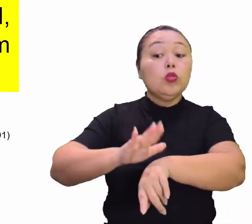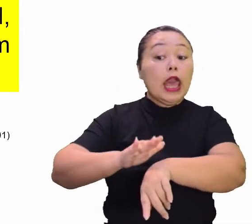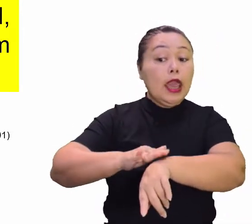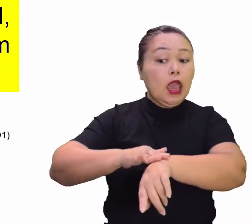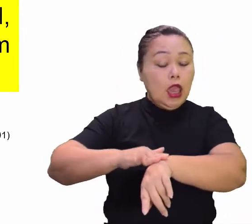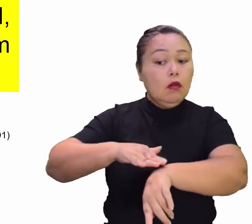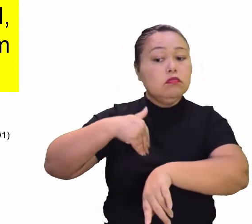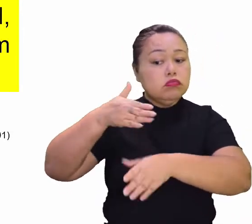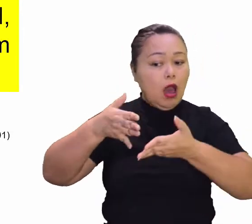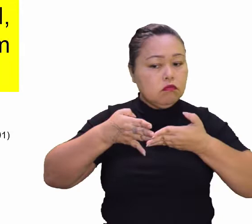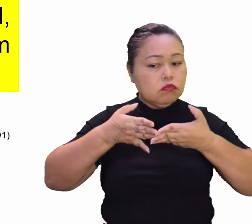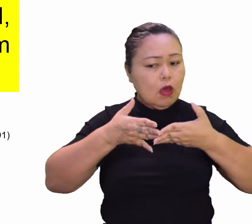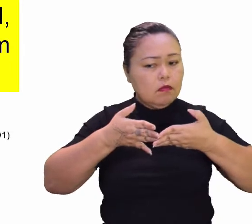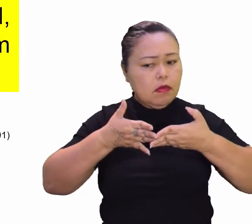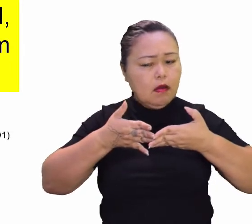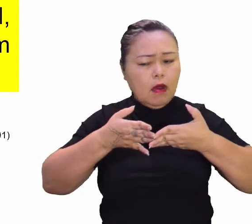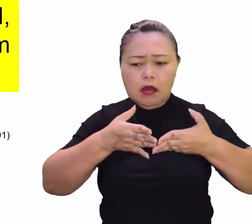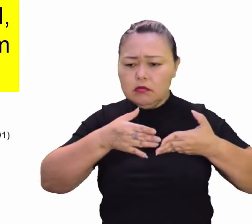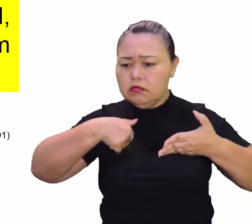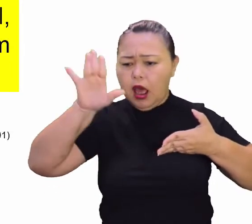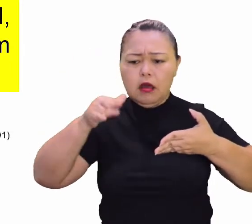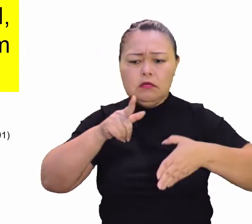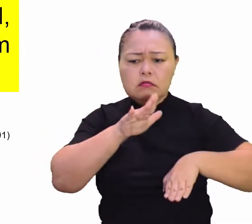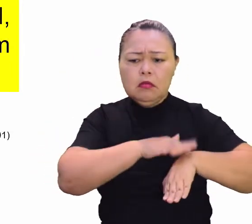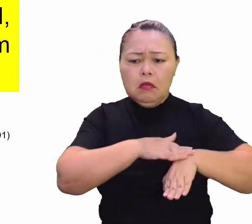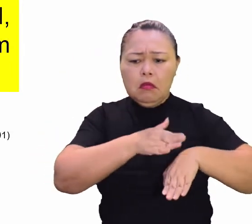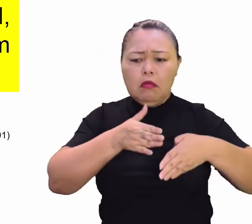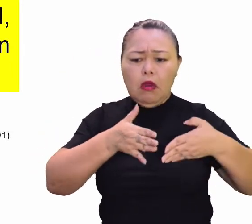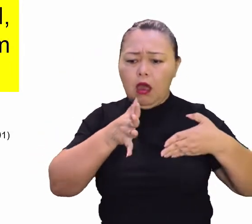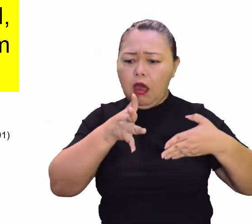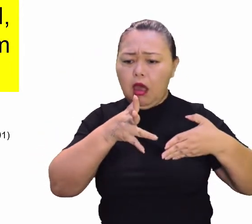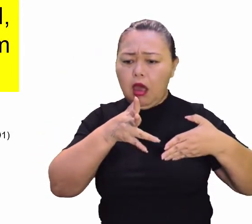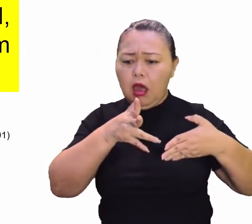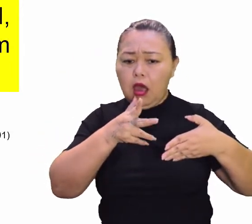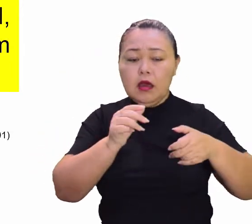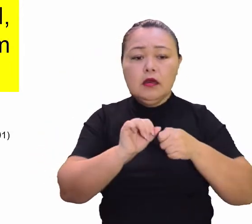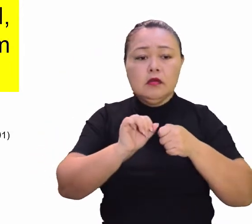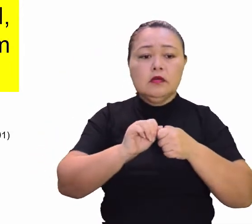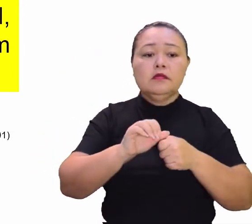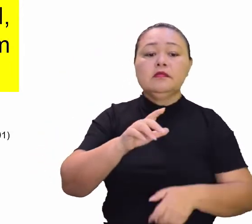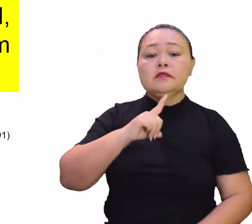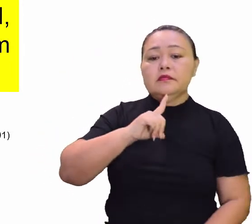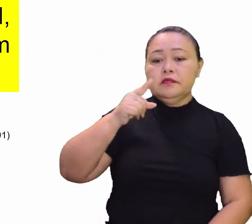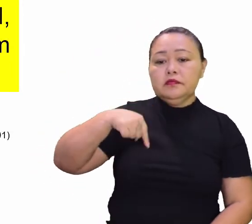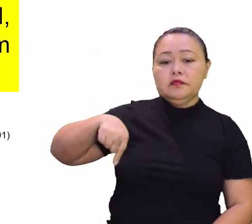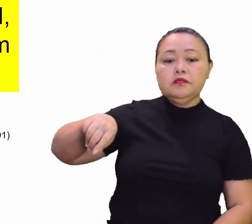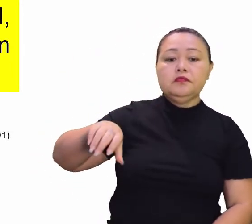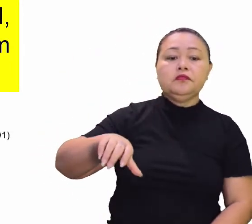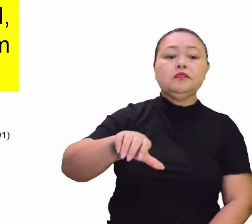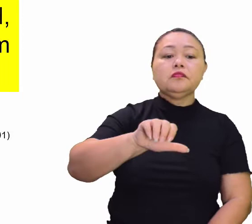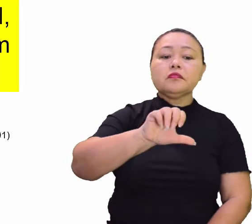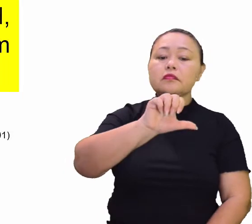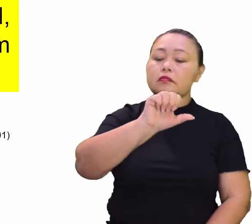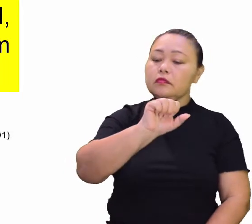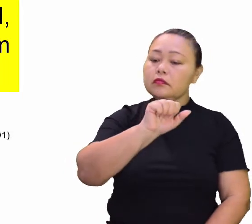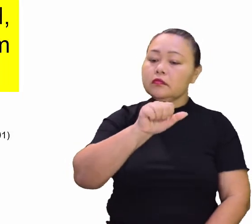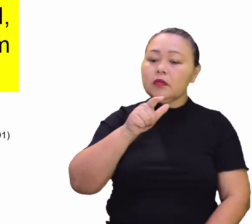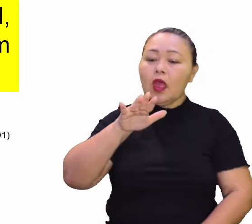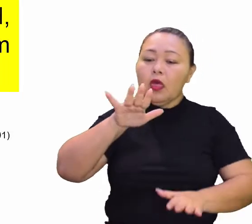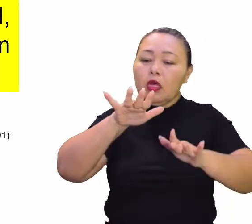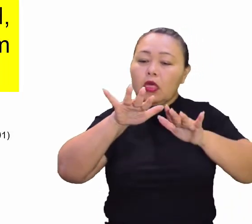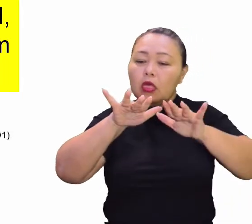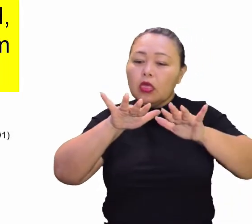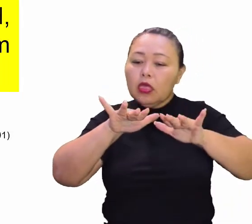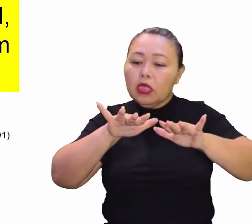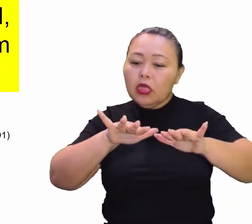gasto. Exatamente. Inclusive, Rogério, esse assoreamento no leito do rio, ele